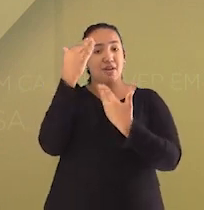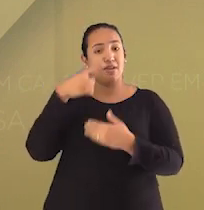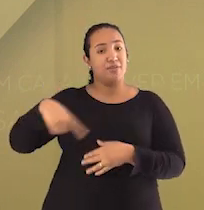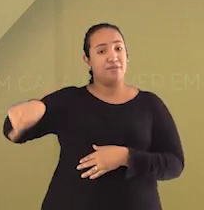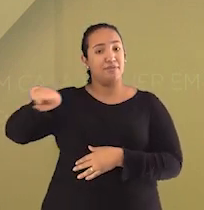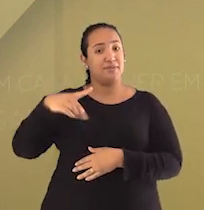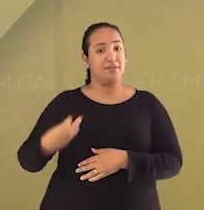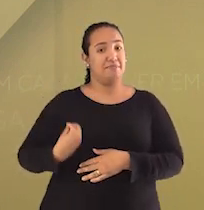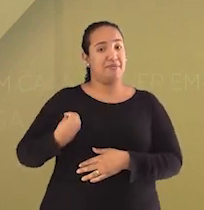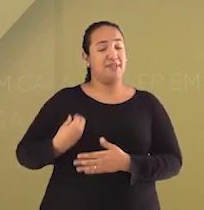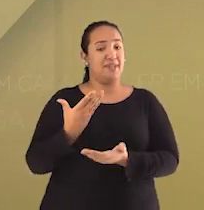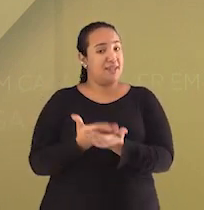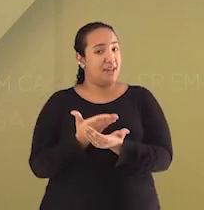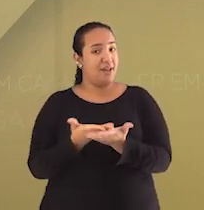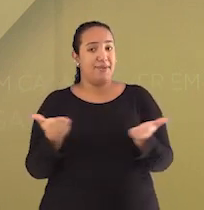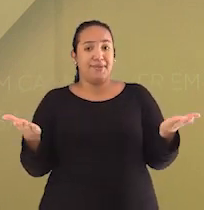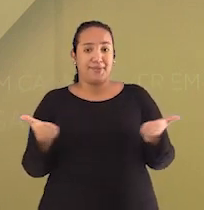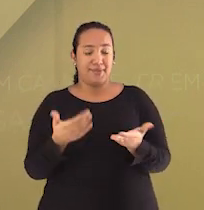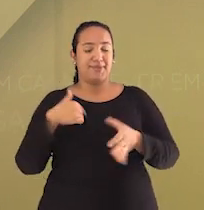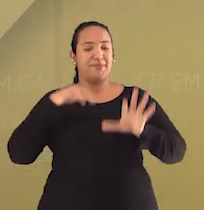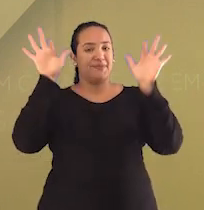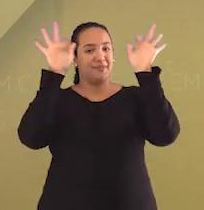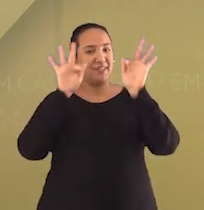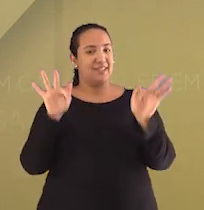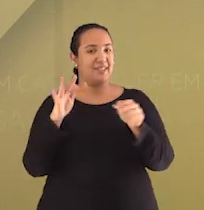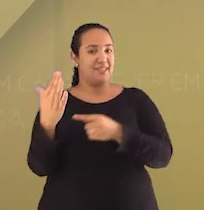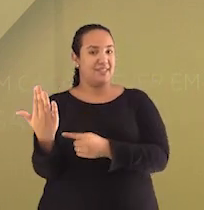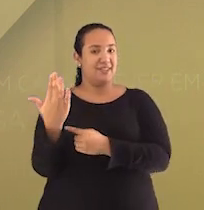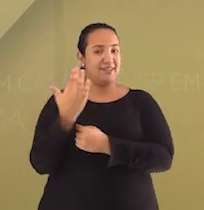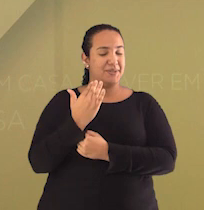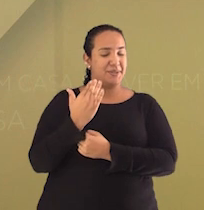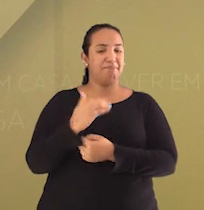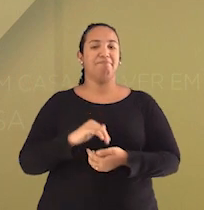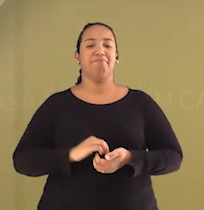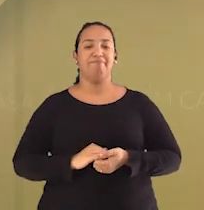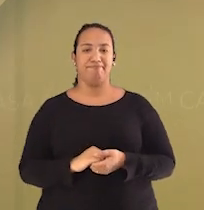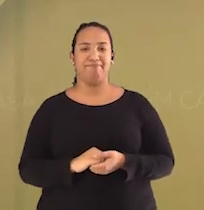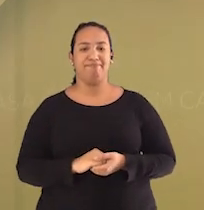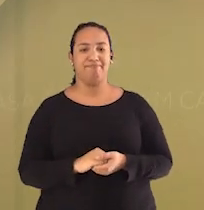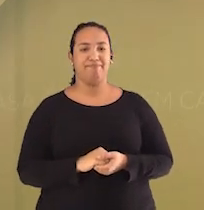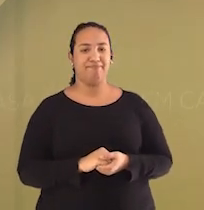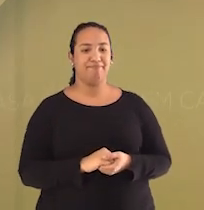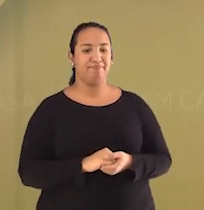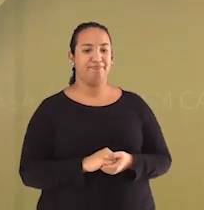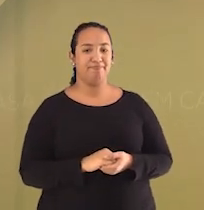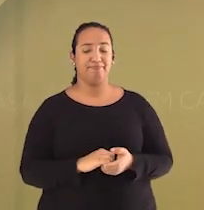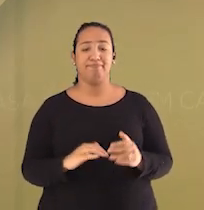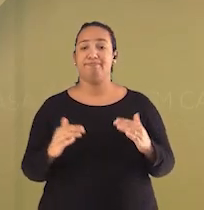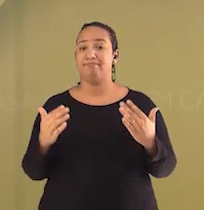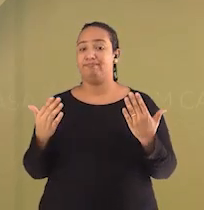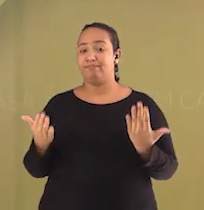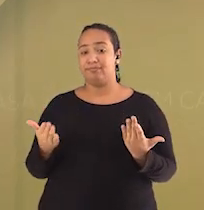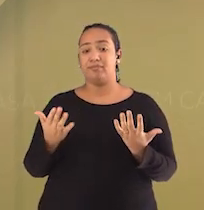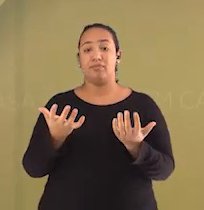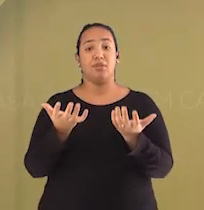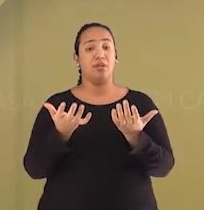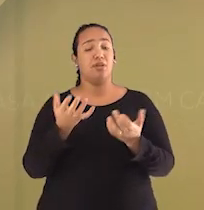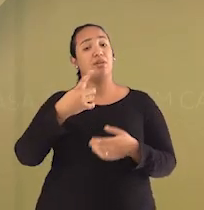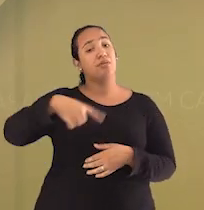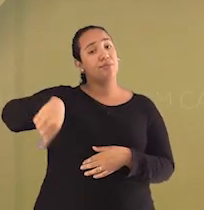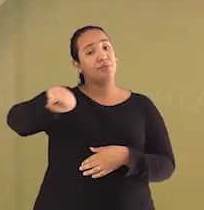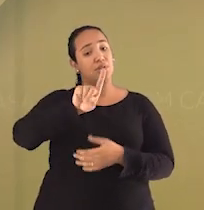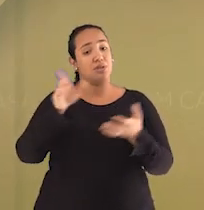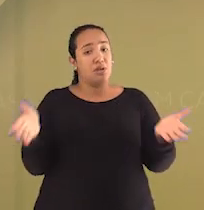participação. Ficamos muito felizes com a ajuda de vocês. Até a próxima. Pessoal, gostaria de incentivar vocês